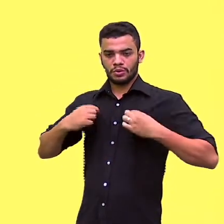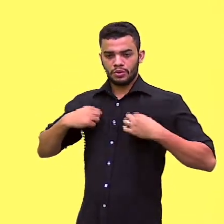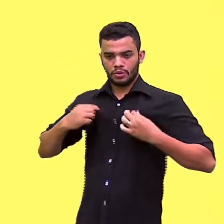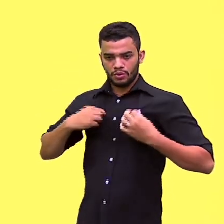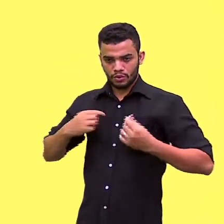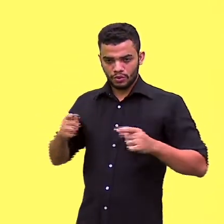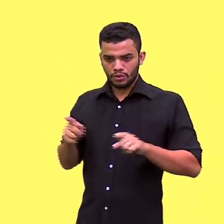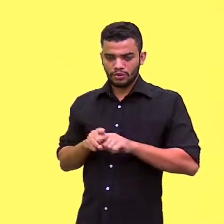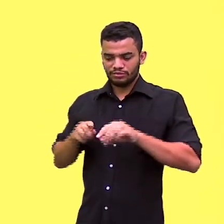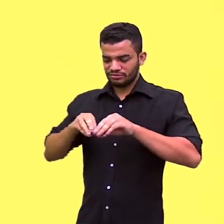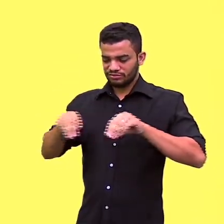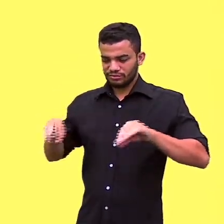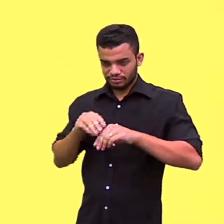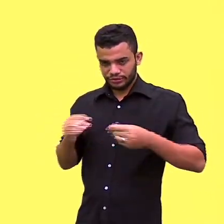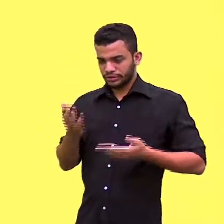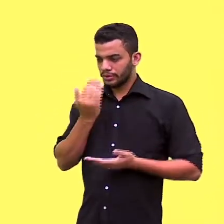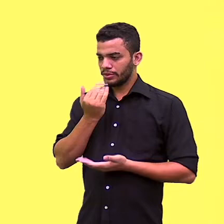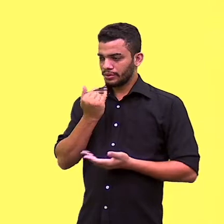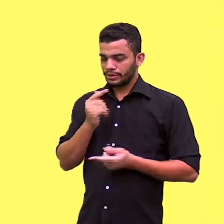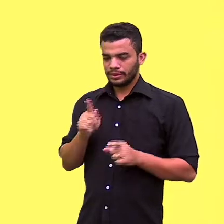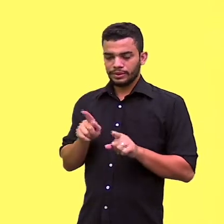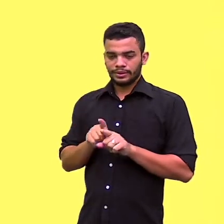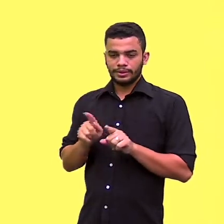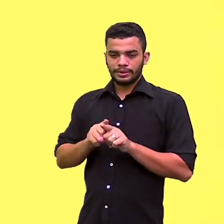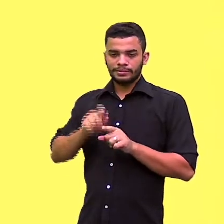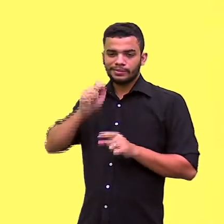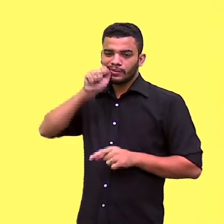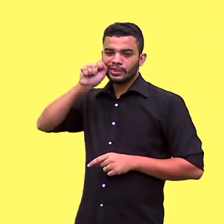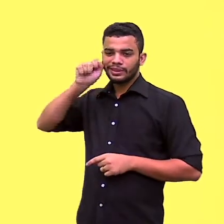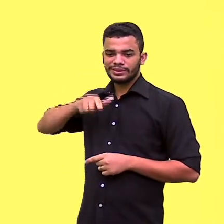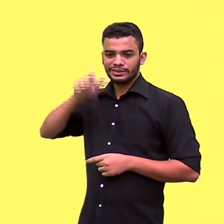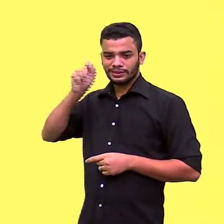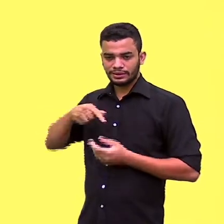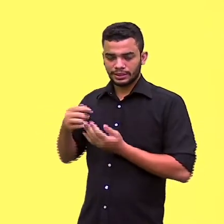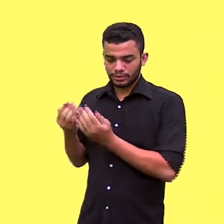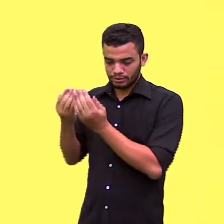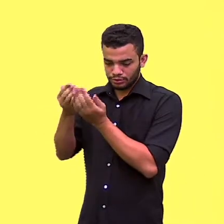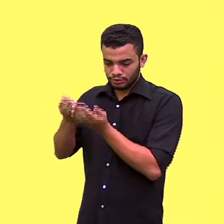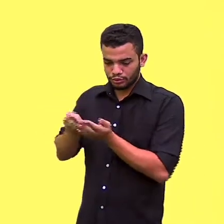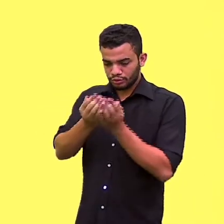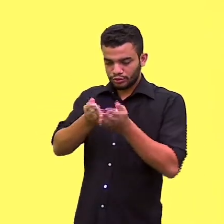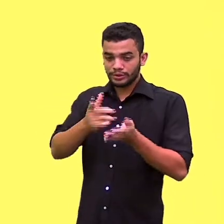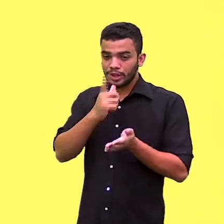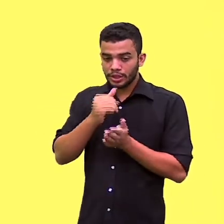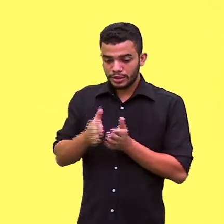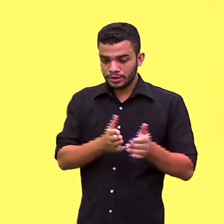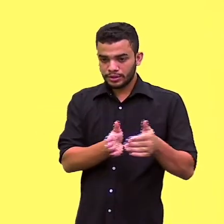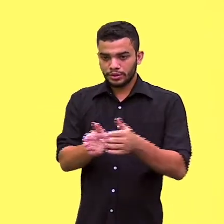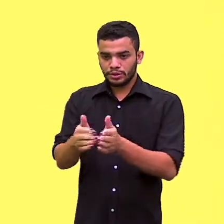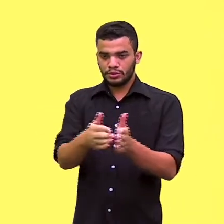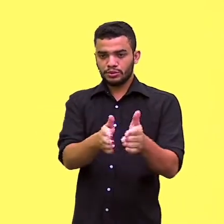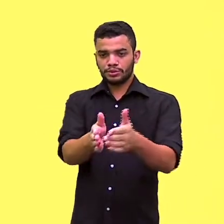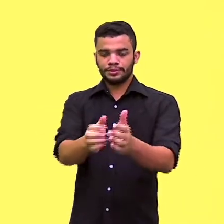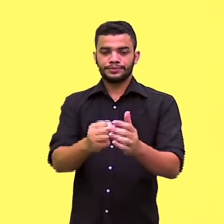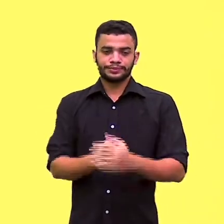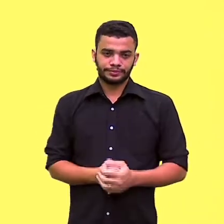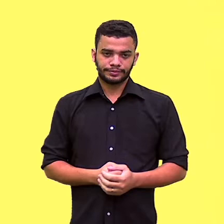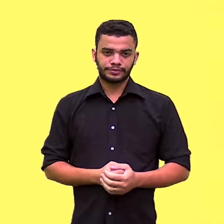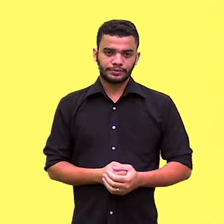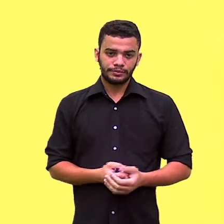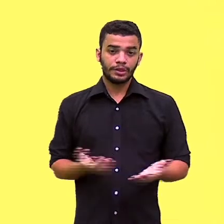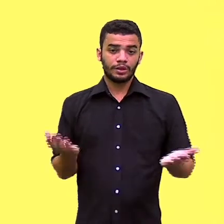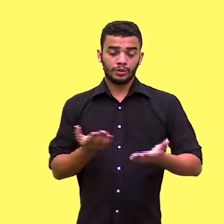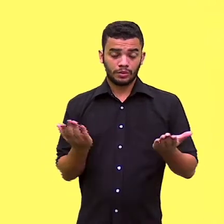mandioca. Olha quanta coisas vimos até aqui sobre essa urbanização. Agora nós vamos conhecer a